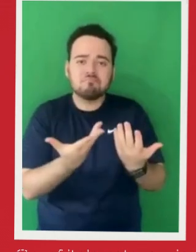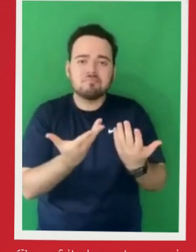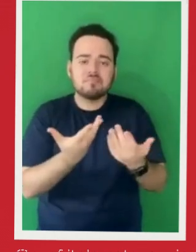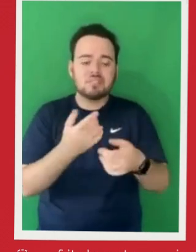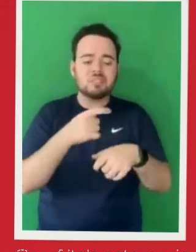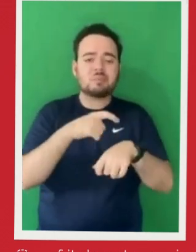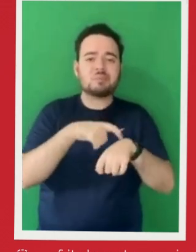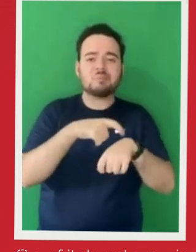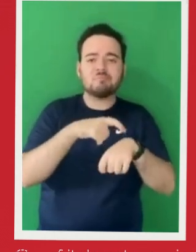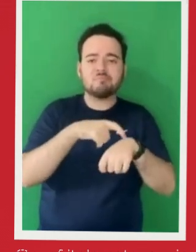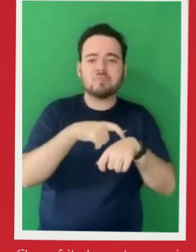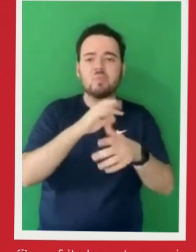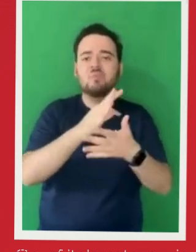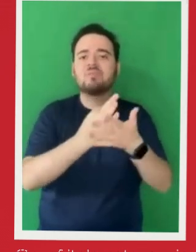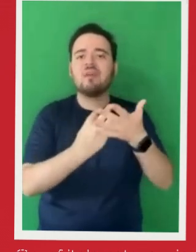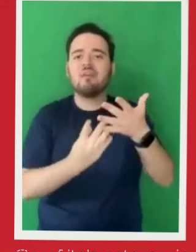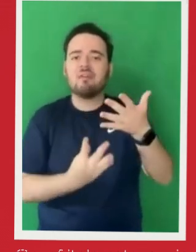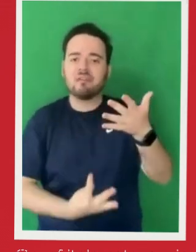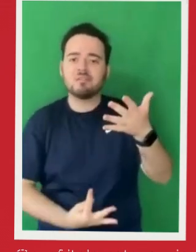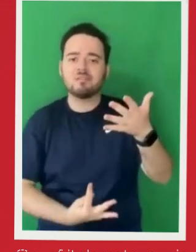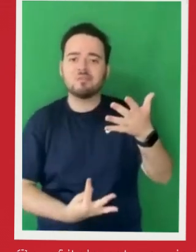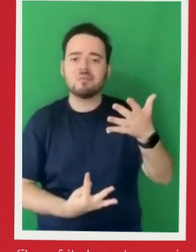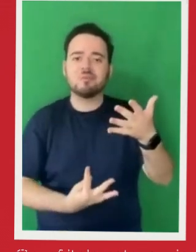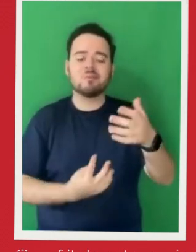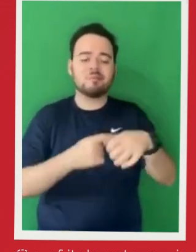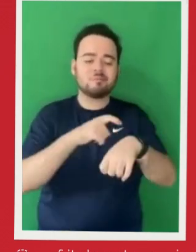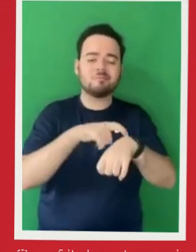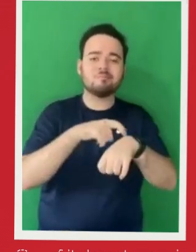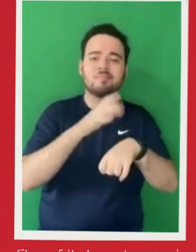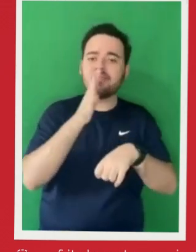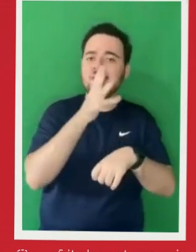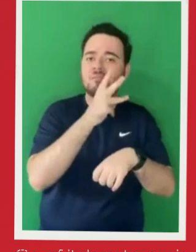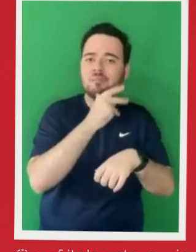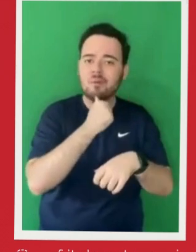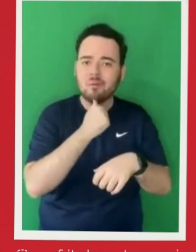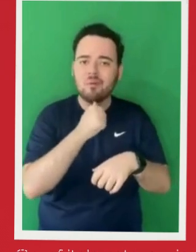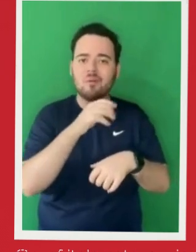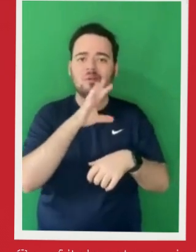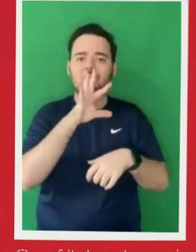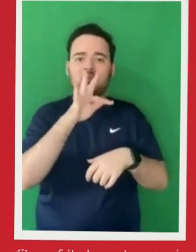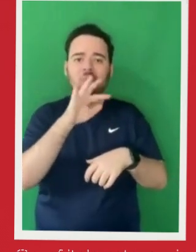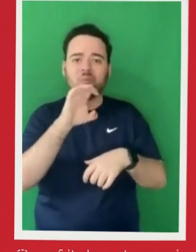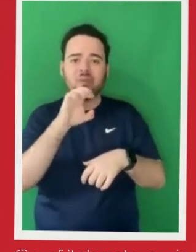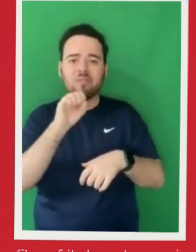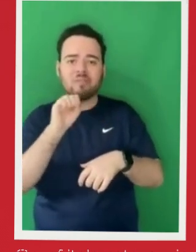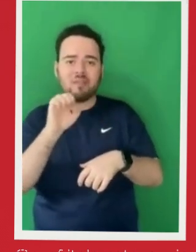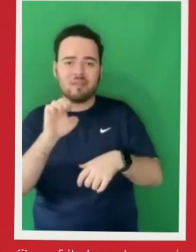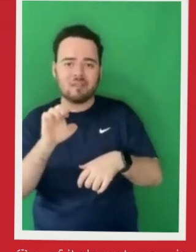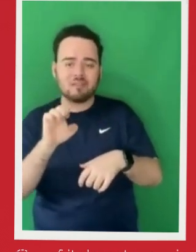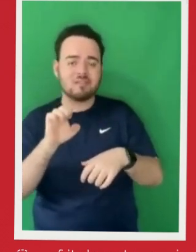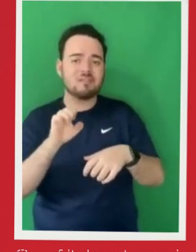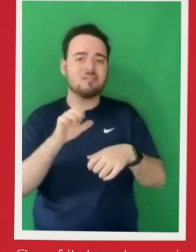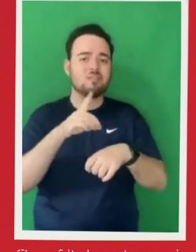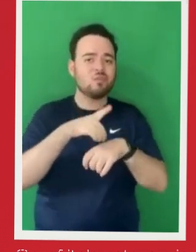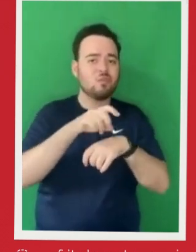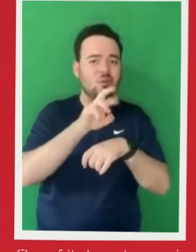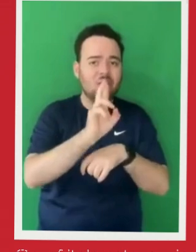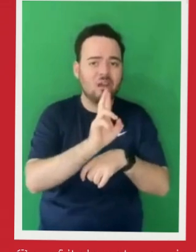páginas? Quanto tempo você demora para ler um texto teórico? Quanto tempo você demora para ler uma tese de